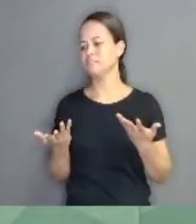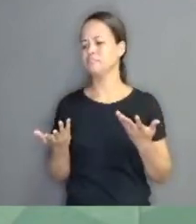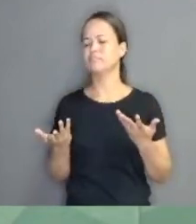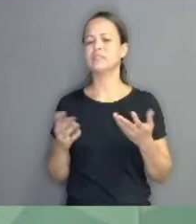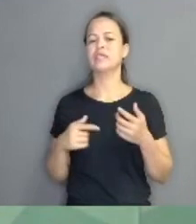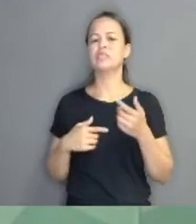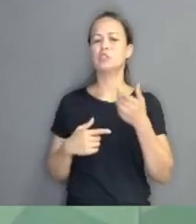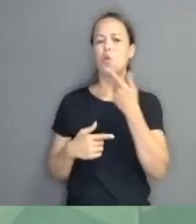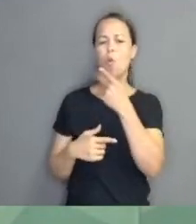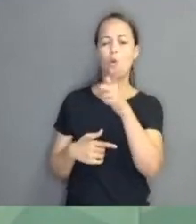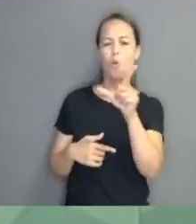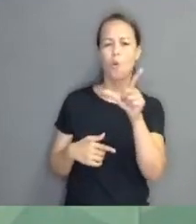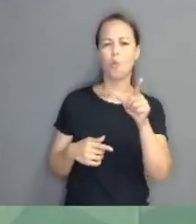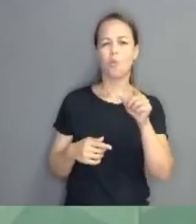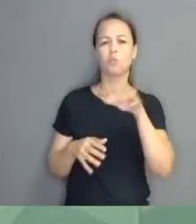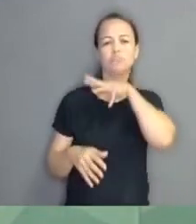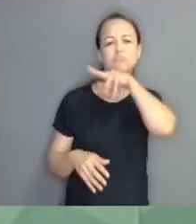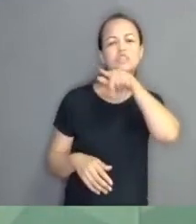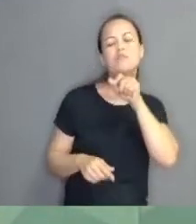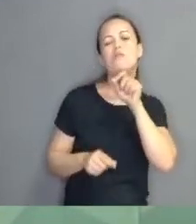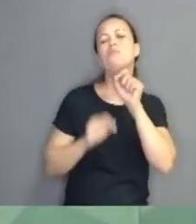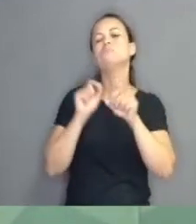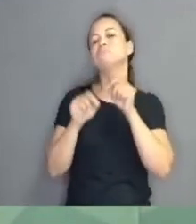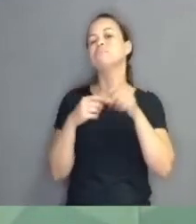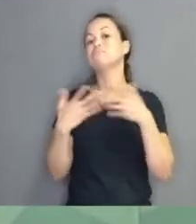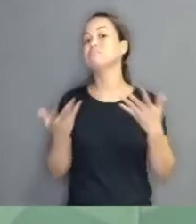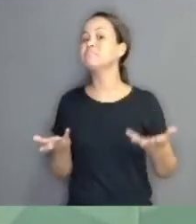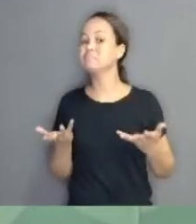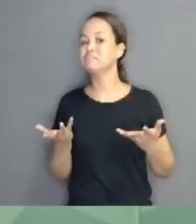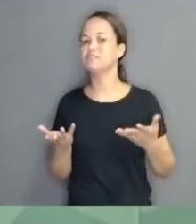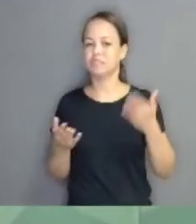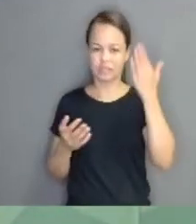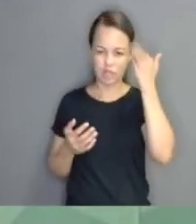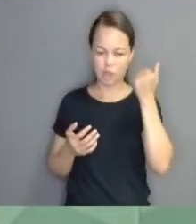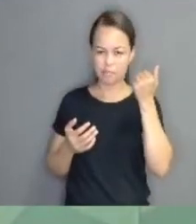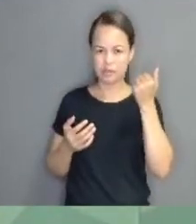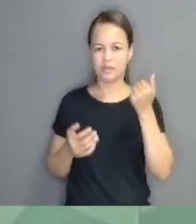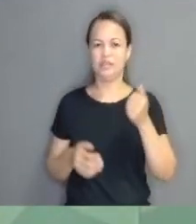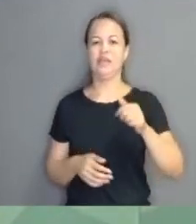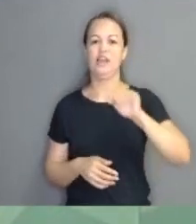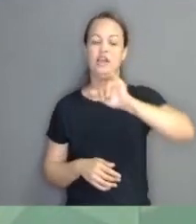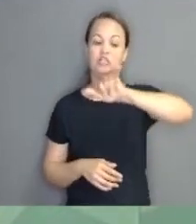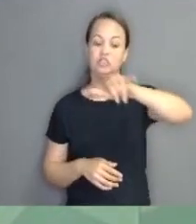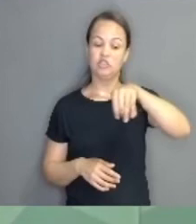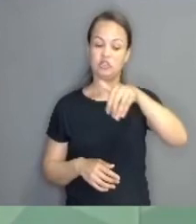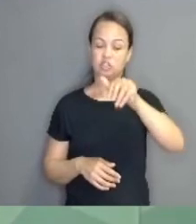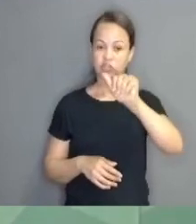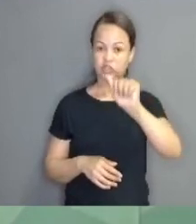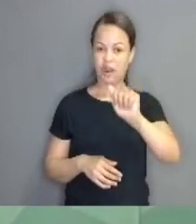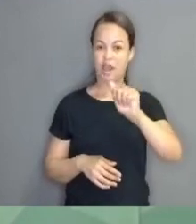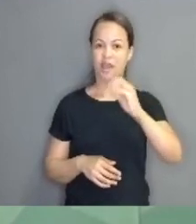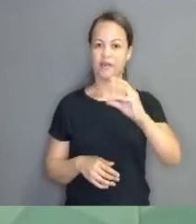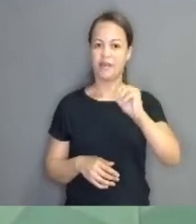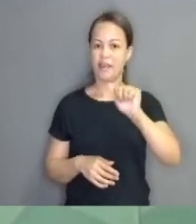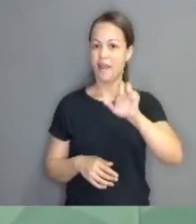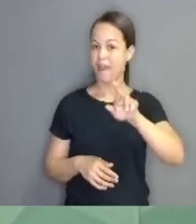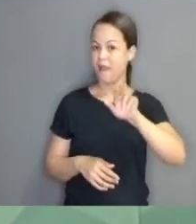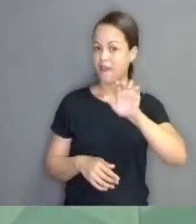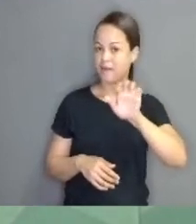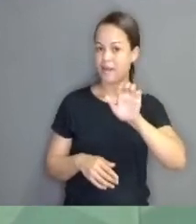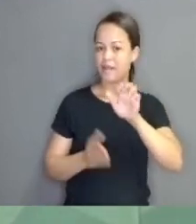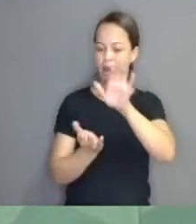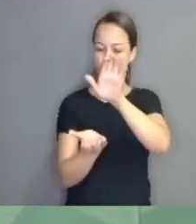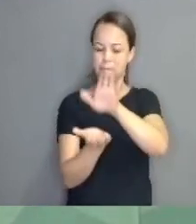qual é o jacaré isto mesmo ó esquilo